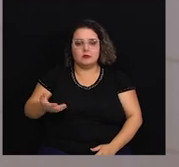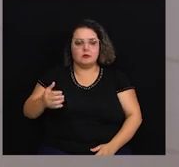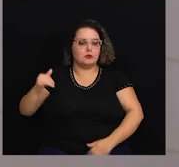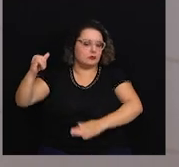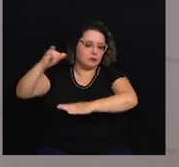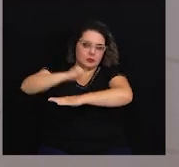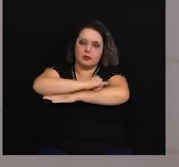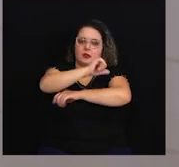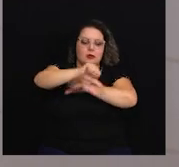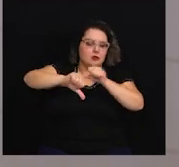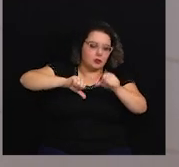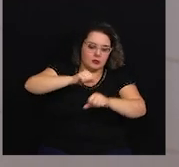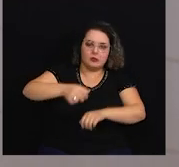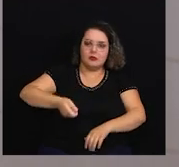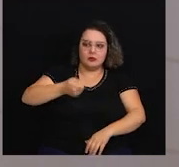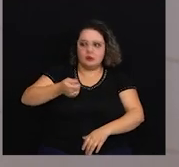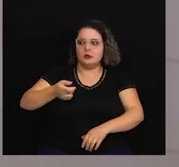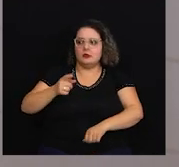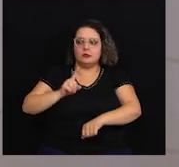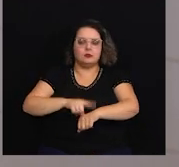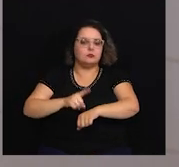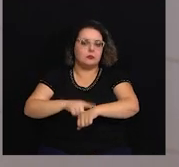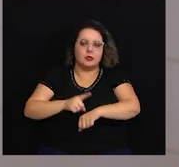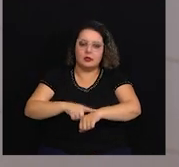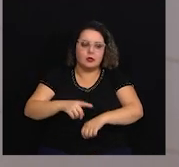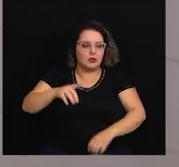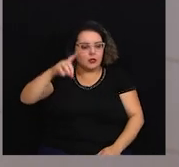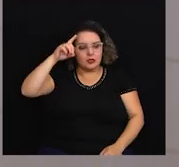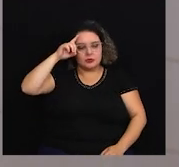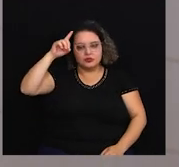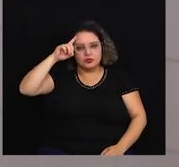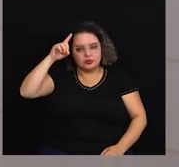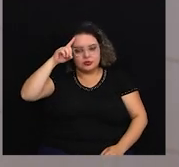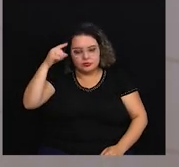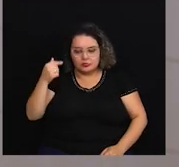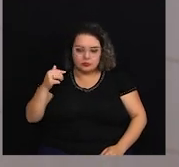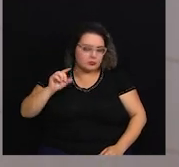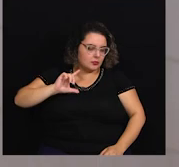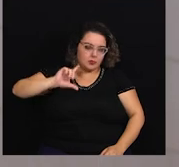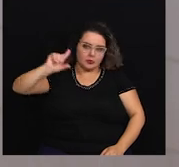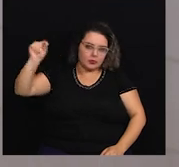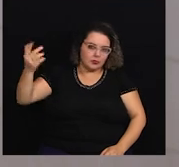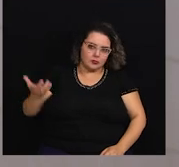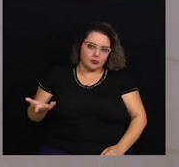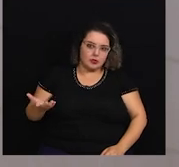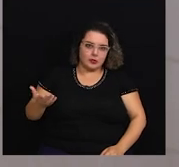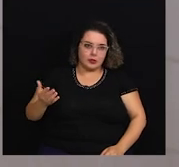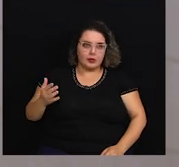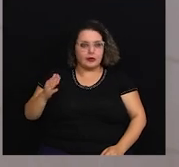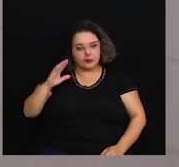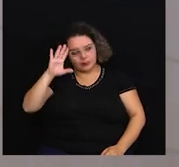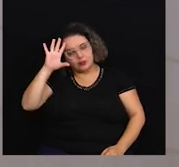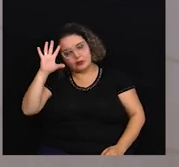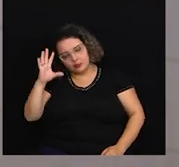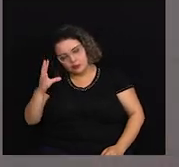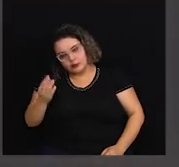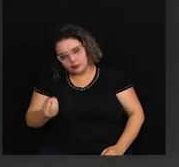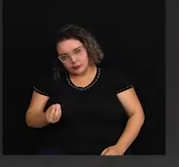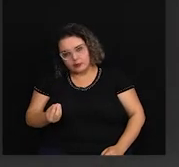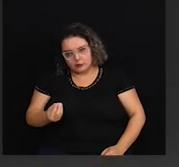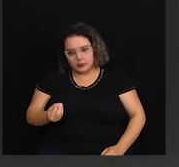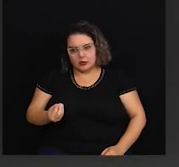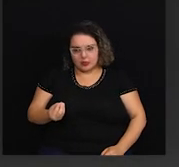Viracopos levo uma mala para mim que já tantos dias fora tudo e ela compreenda ela e mais como nasceu a